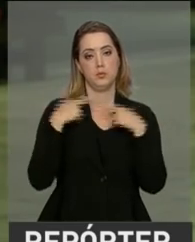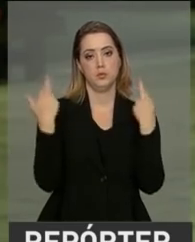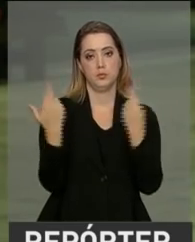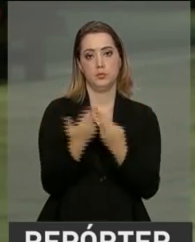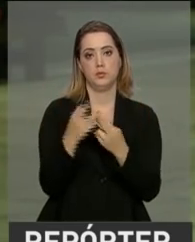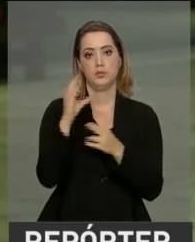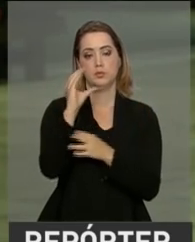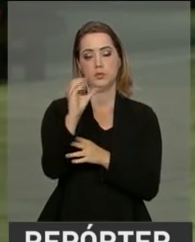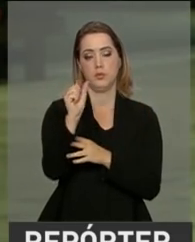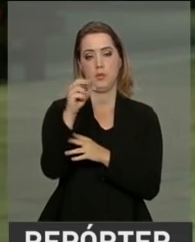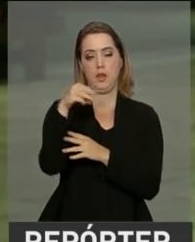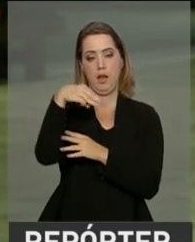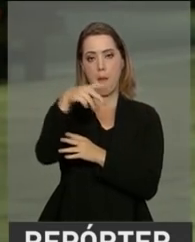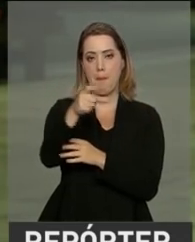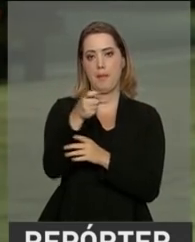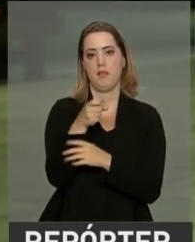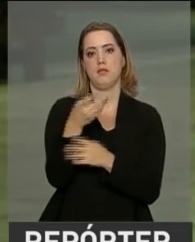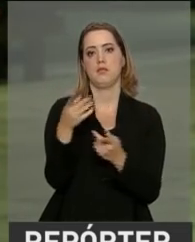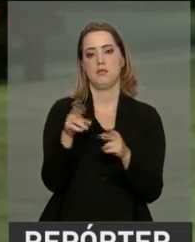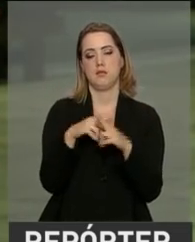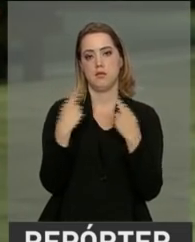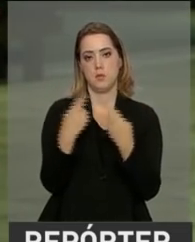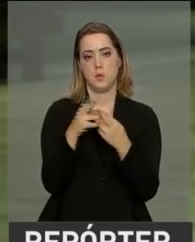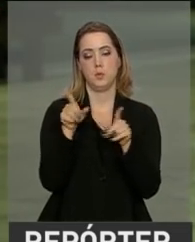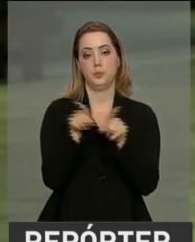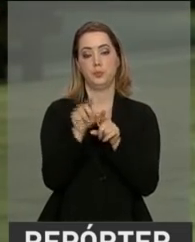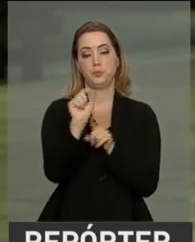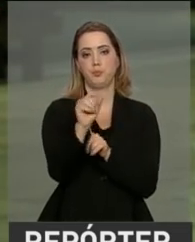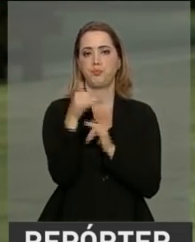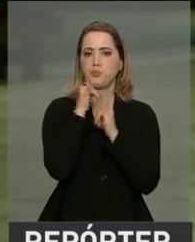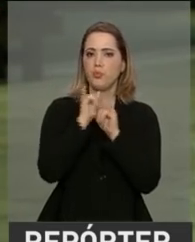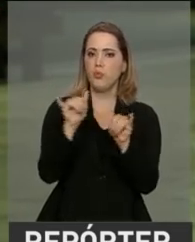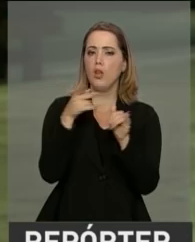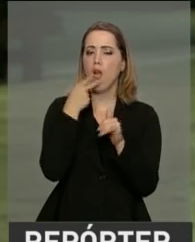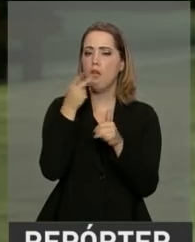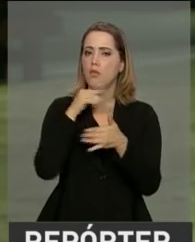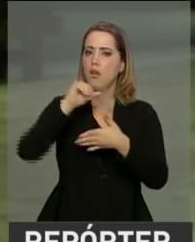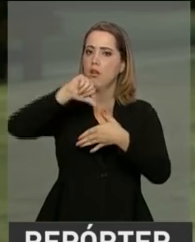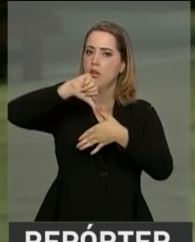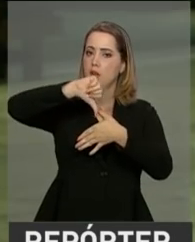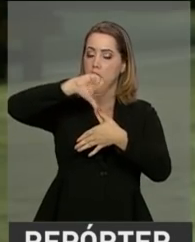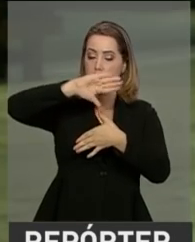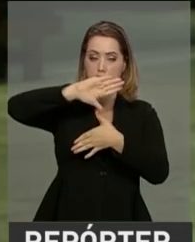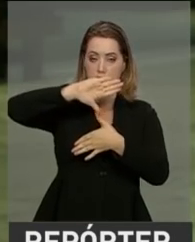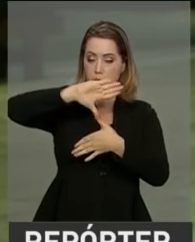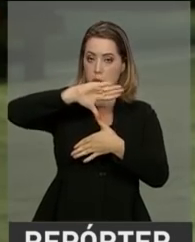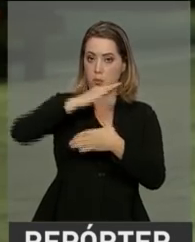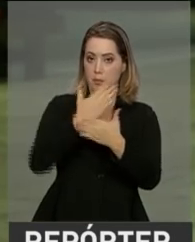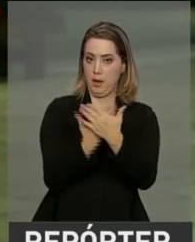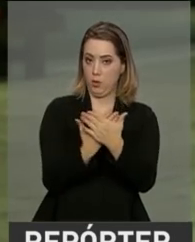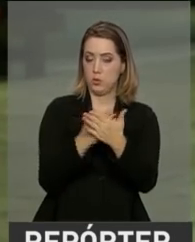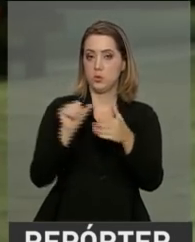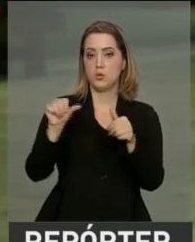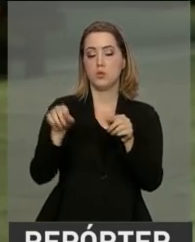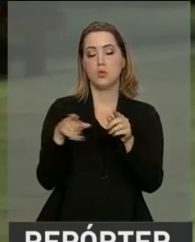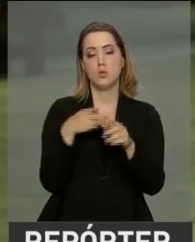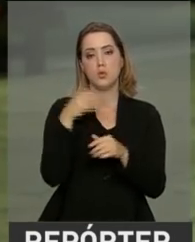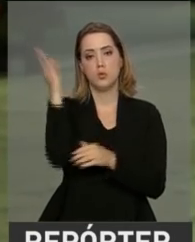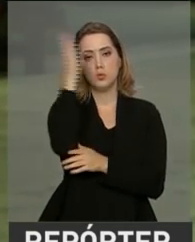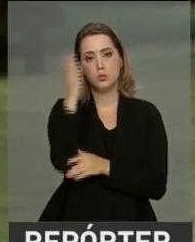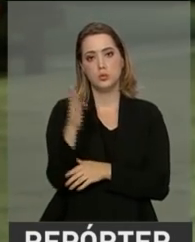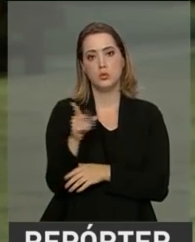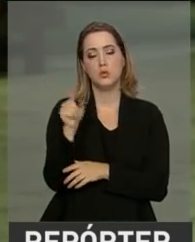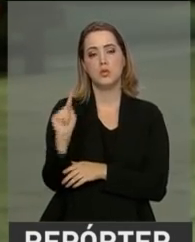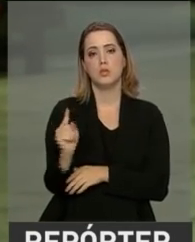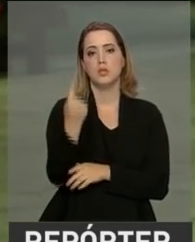reunião da Camex. Alguns desses anúncios dizem respeito ao Mercosul. Por exemplo, o Brasil vai colocar em funcionamento um